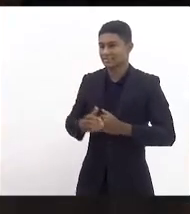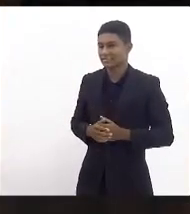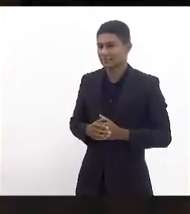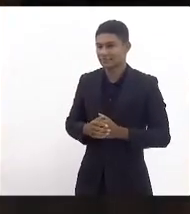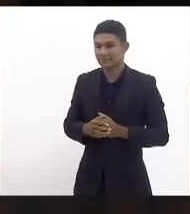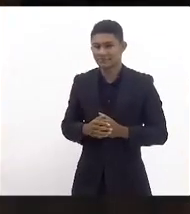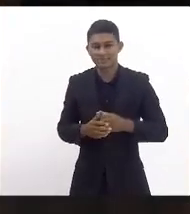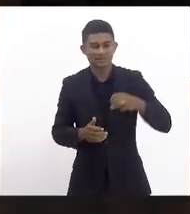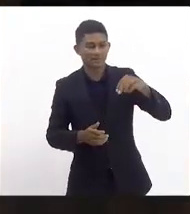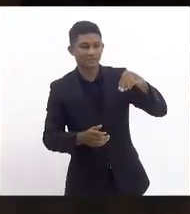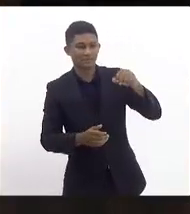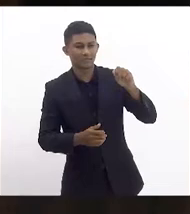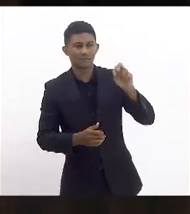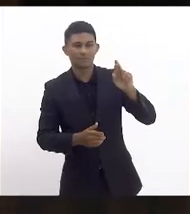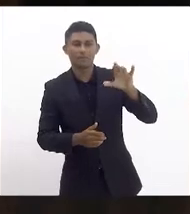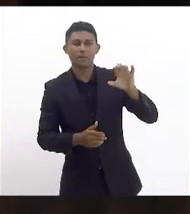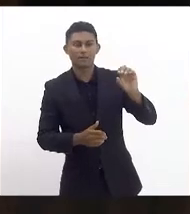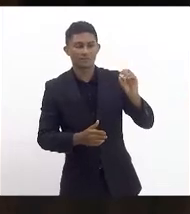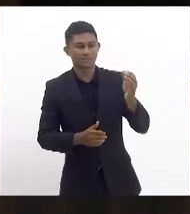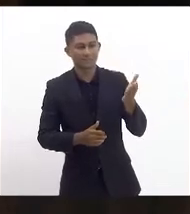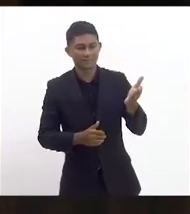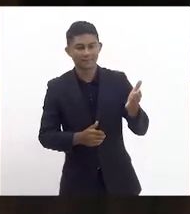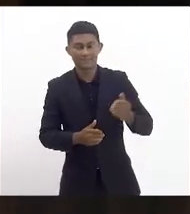deputado Márcio Galberto. Deputado,